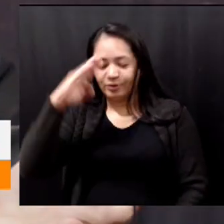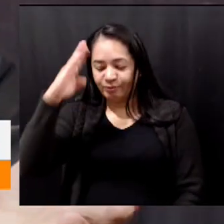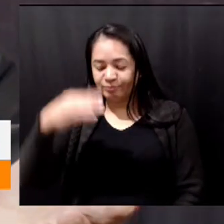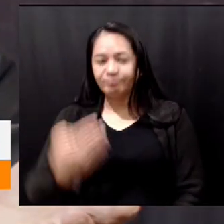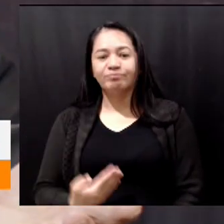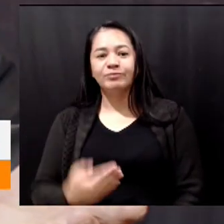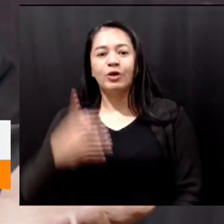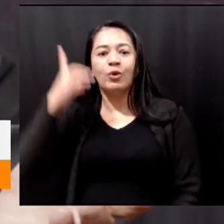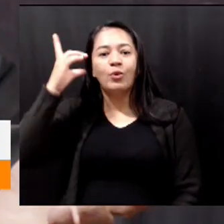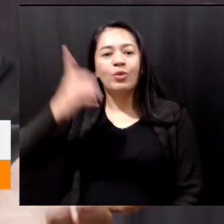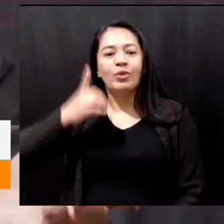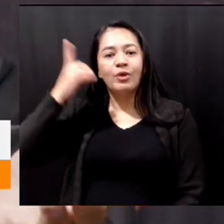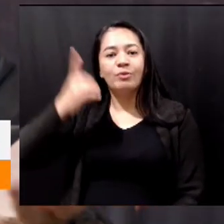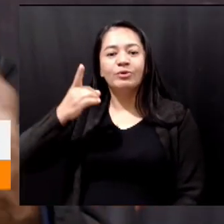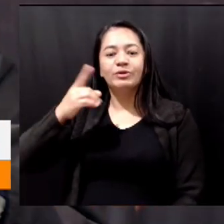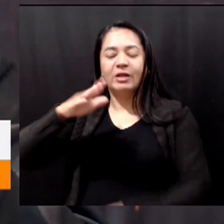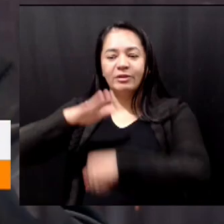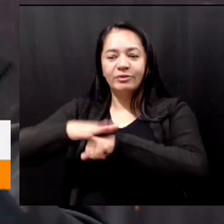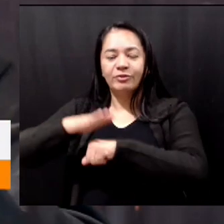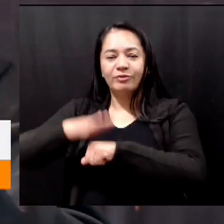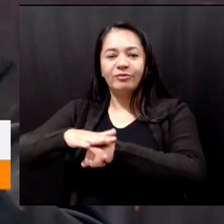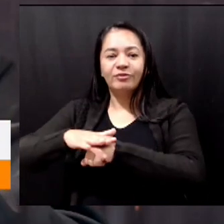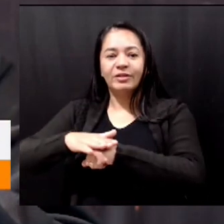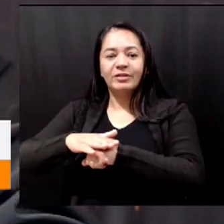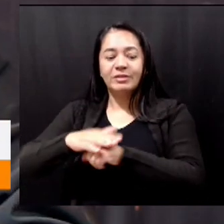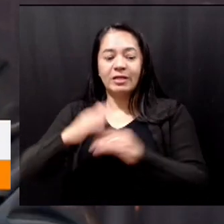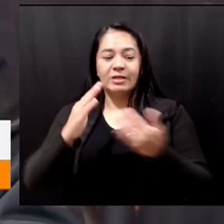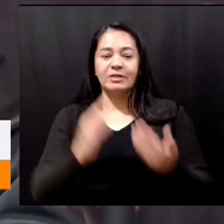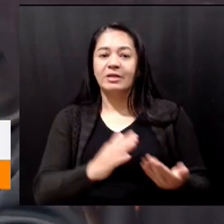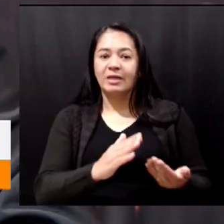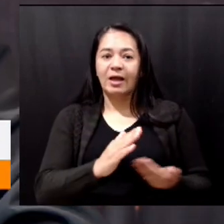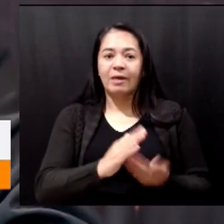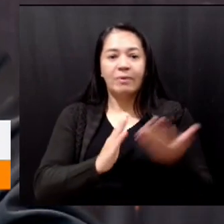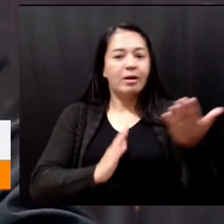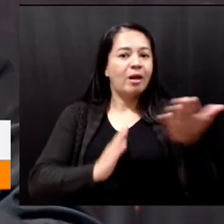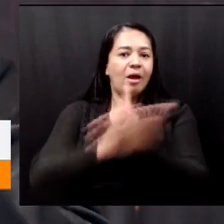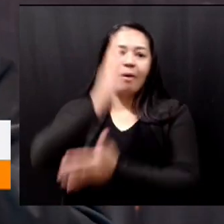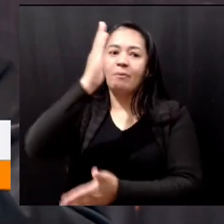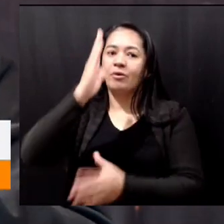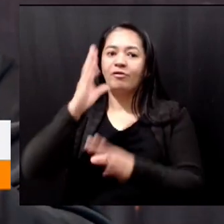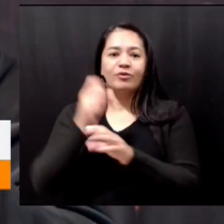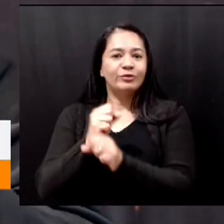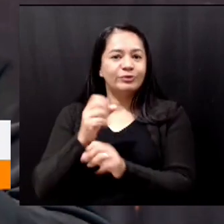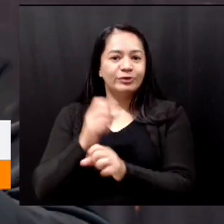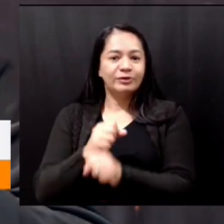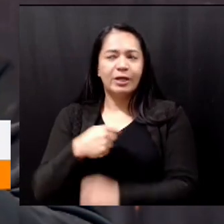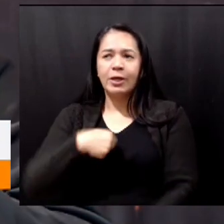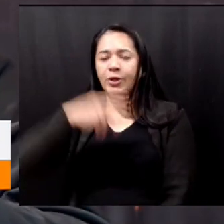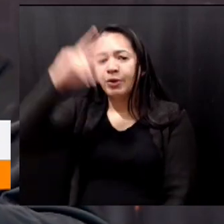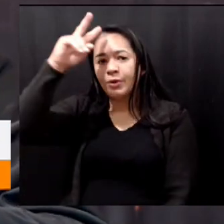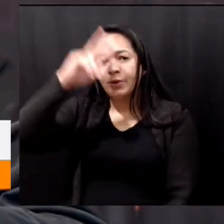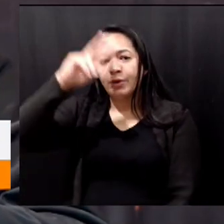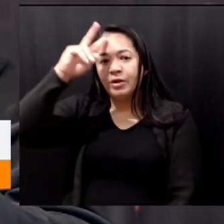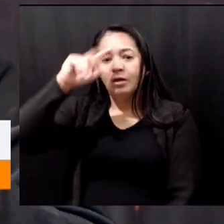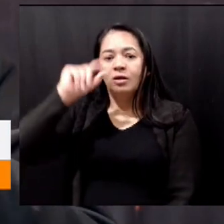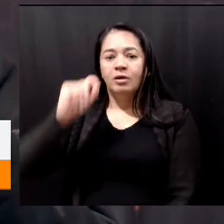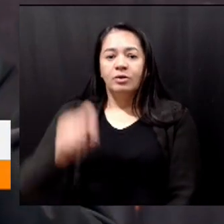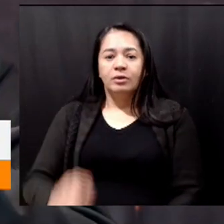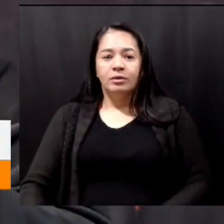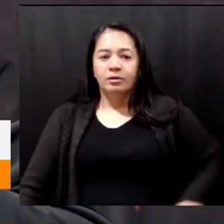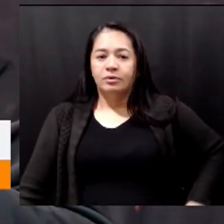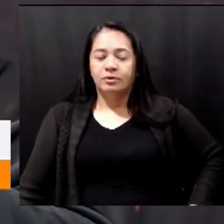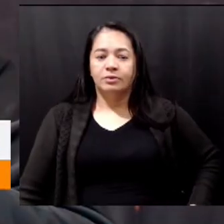Câmara aprovou por unanimidade. Ou seja, eu me lembro, eu estava comentando com o Edu ainda há pouco, em 2017